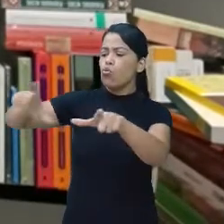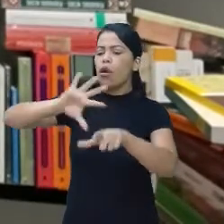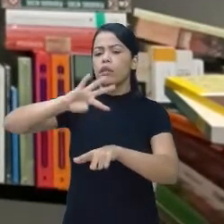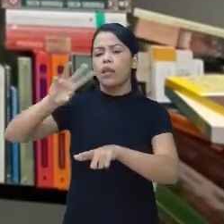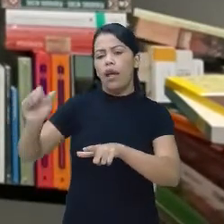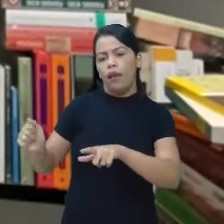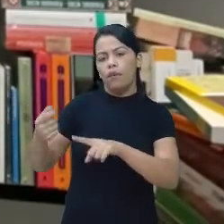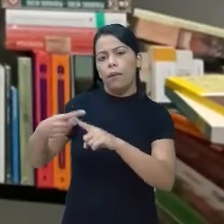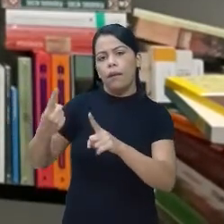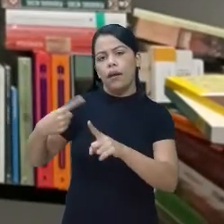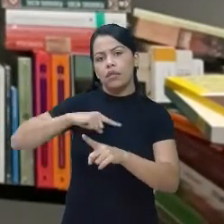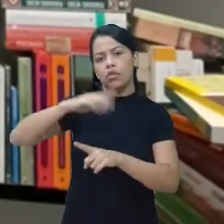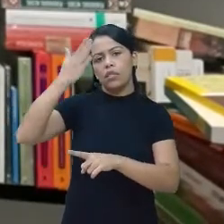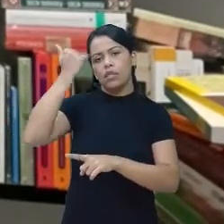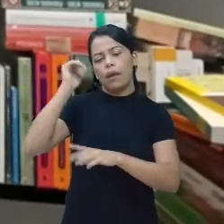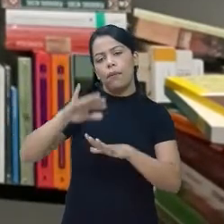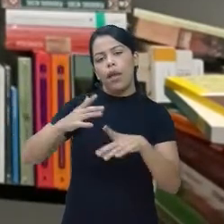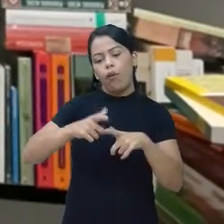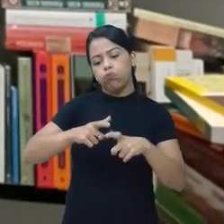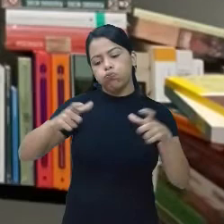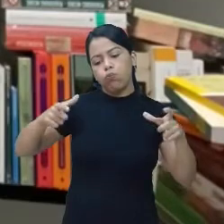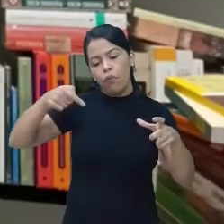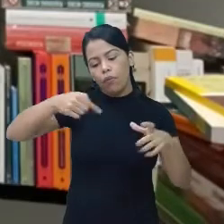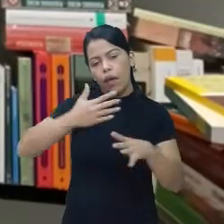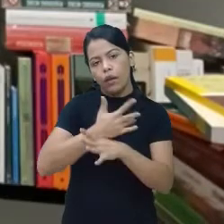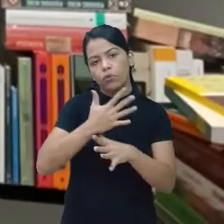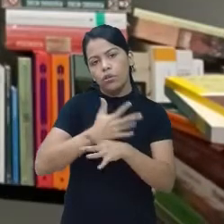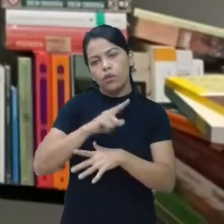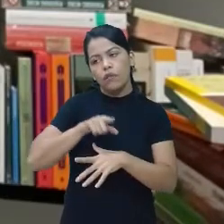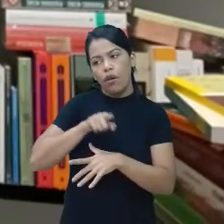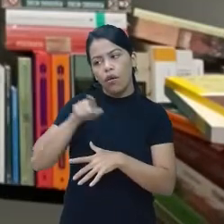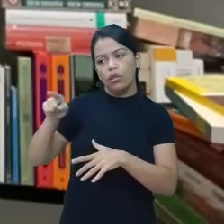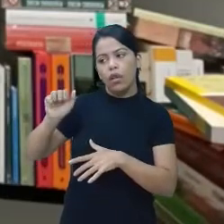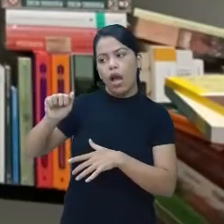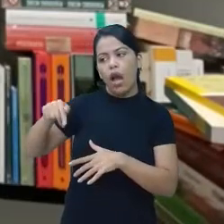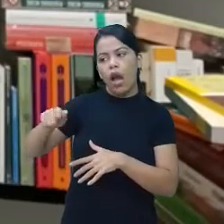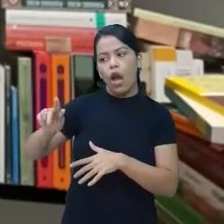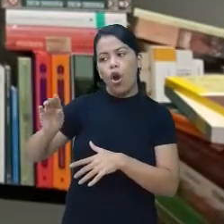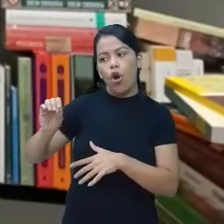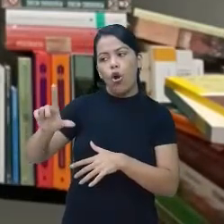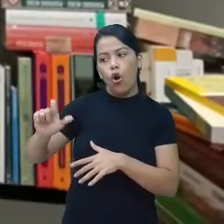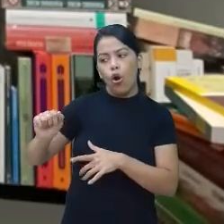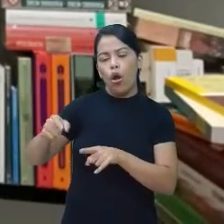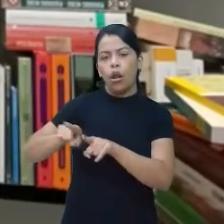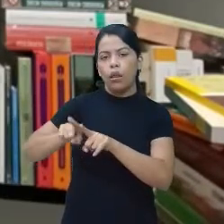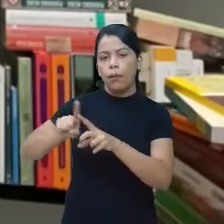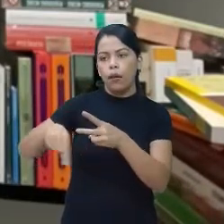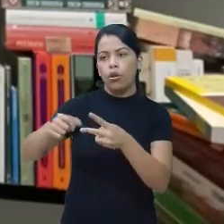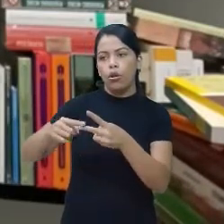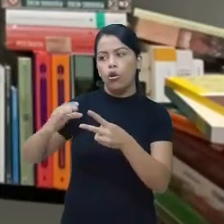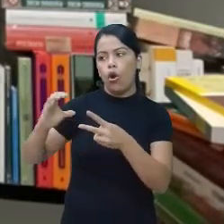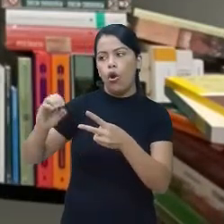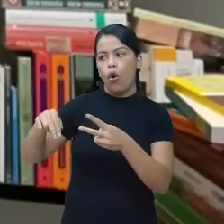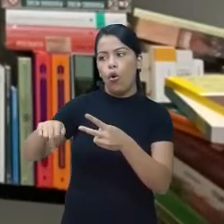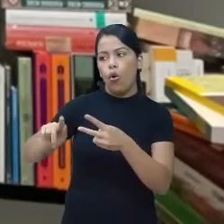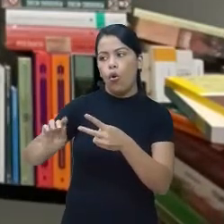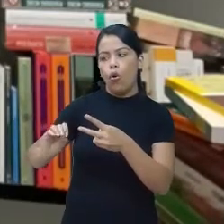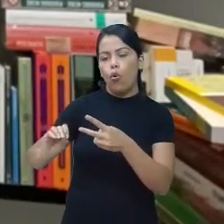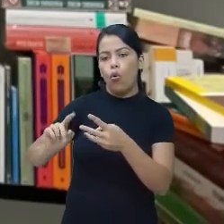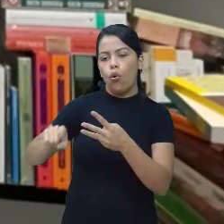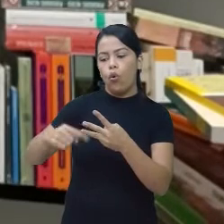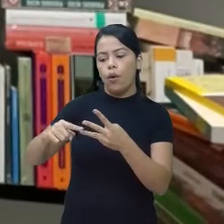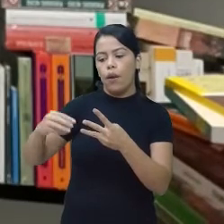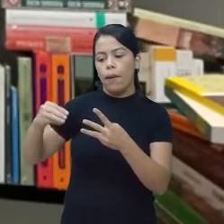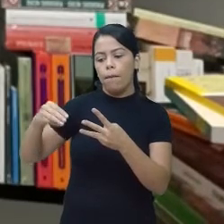Recife, a maior quantidade de gente veio ali de Angola, veio do Congo, mas não podemos esquecer de